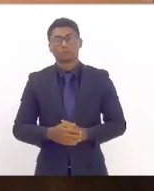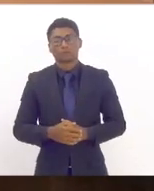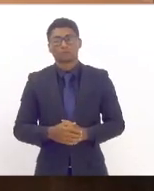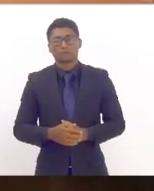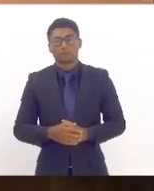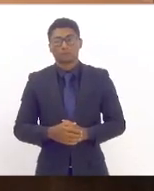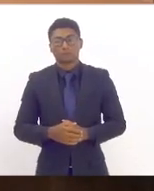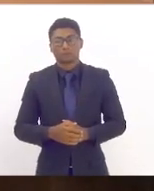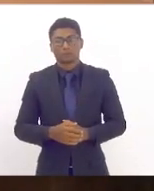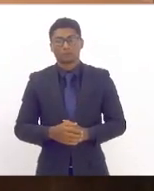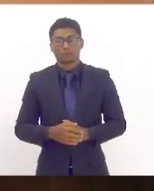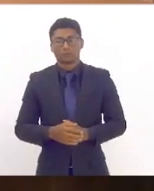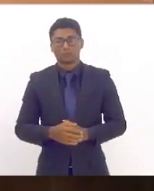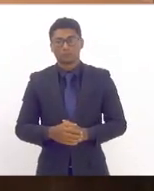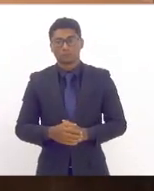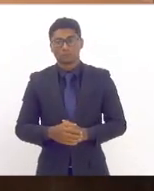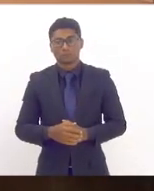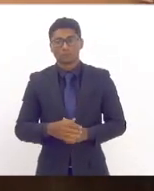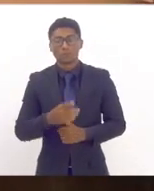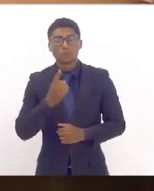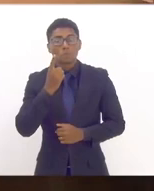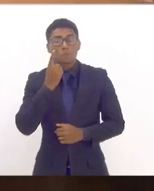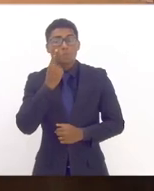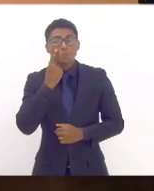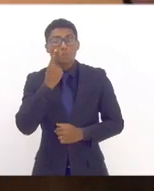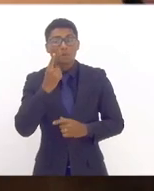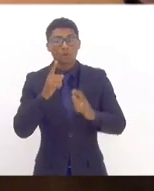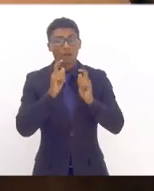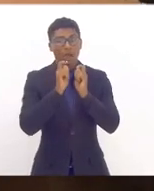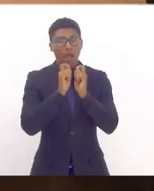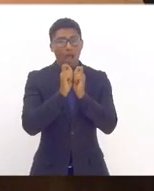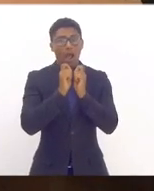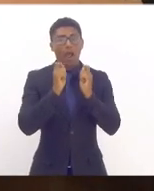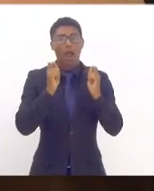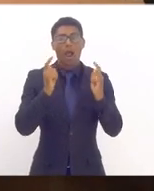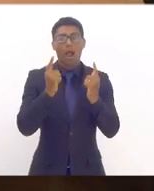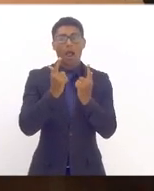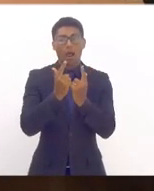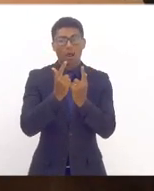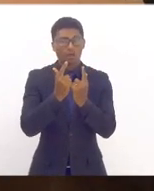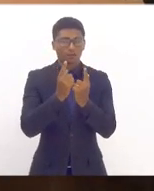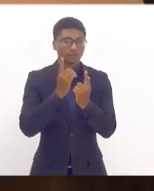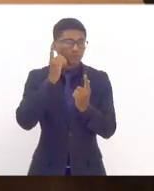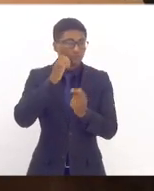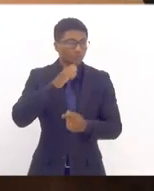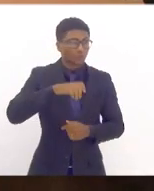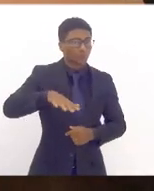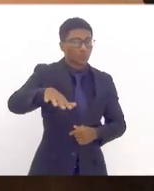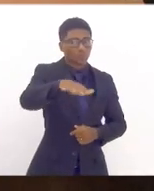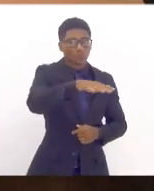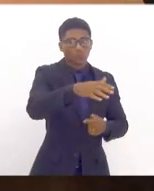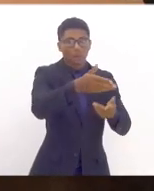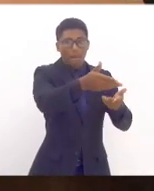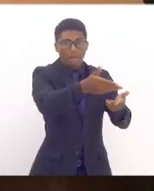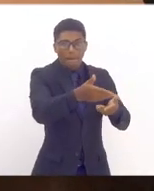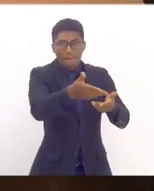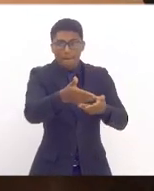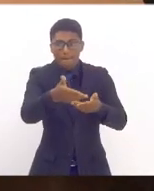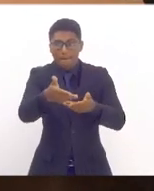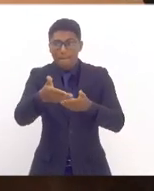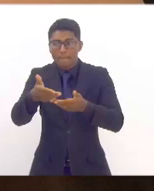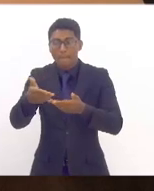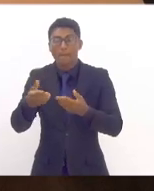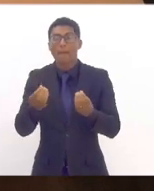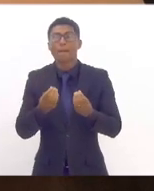a possibilidade da Assembleia ser convocada extraordinariamente para apreciar